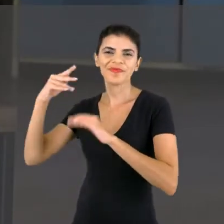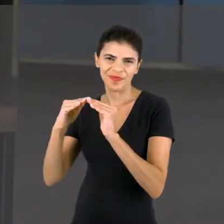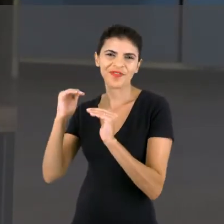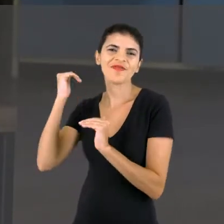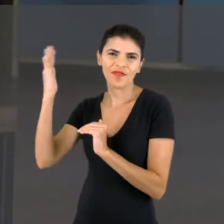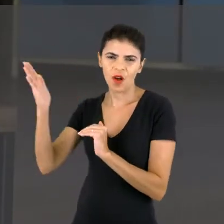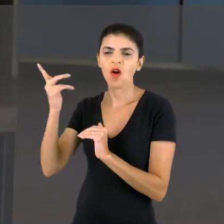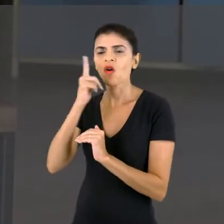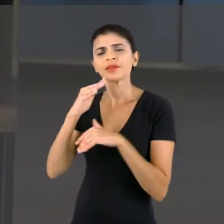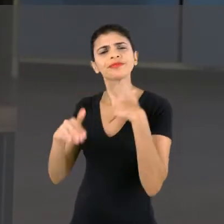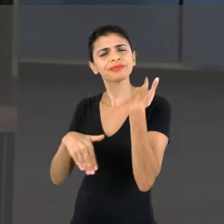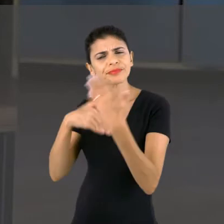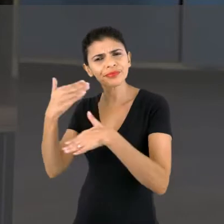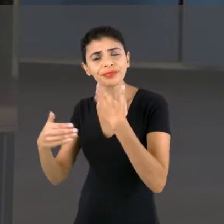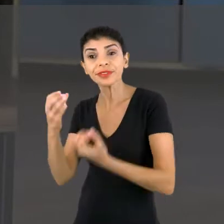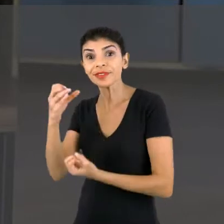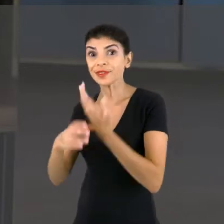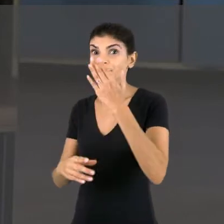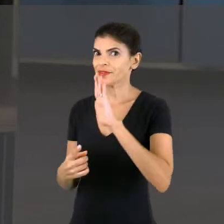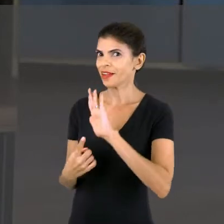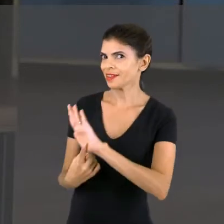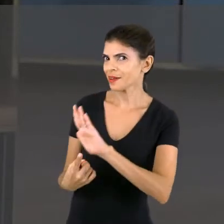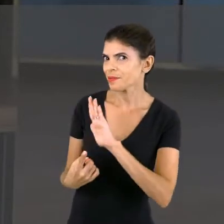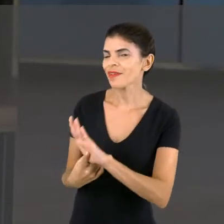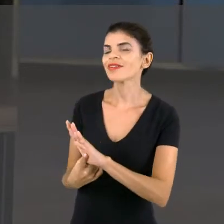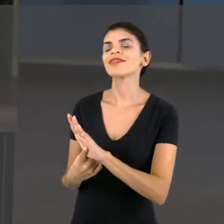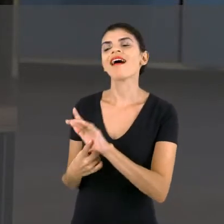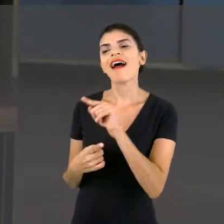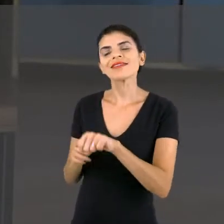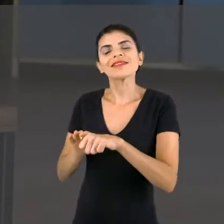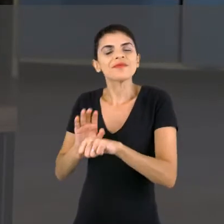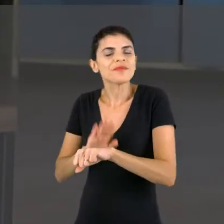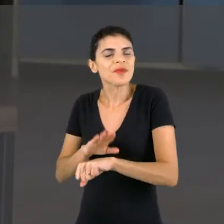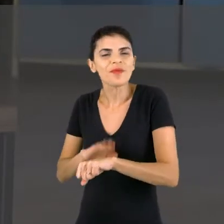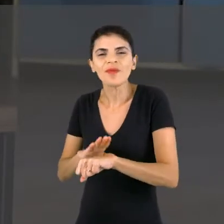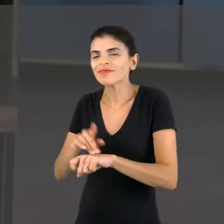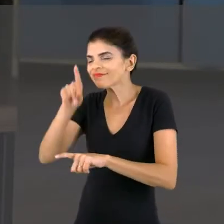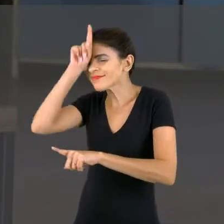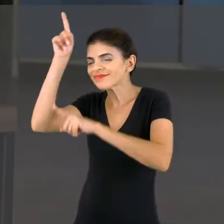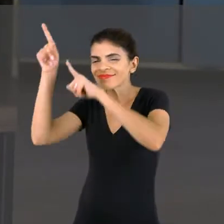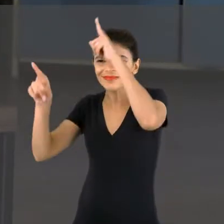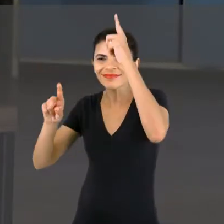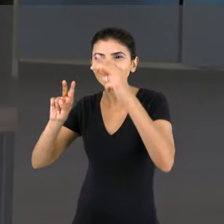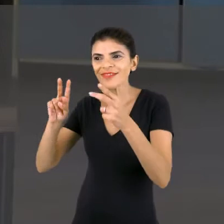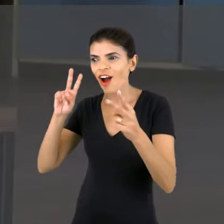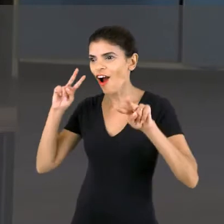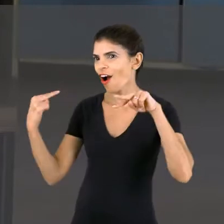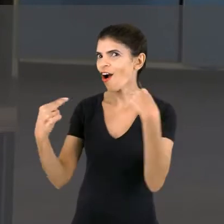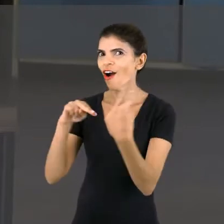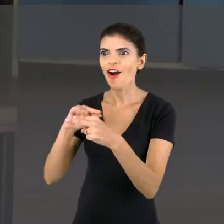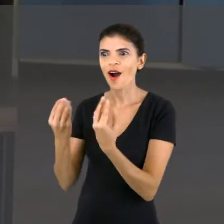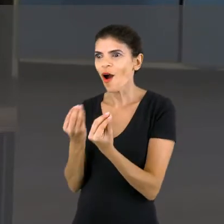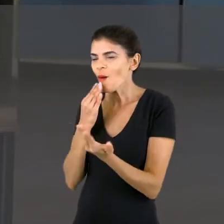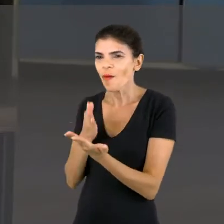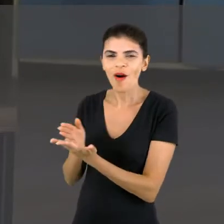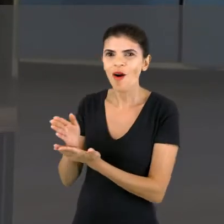foi fazer a residência, e dessa residência surgiu o espetáculo. Então foi essa criação, né? Esse olhar